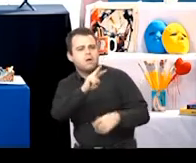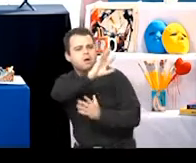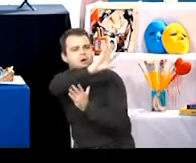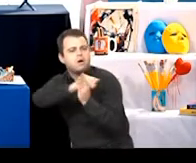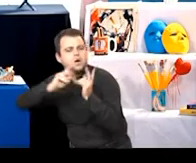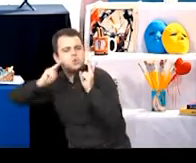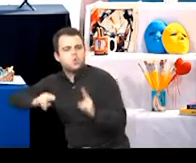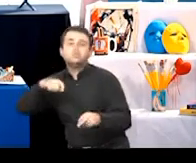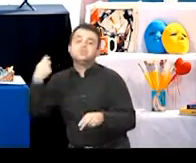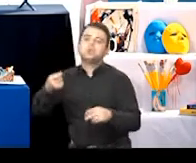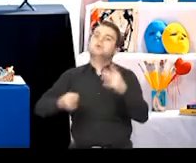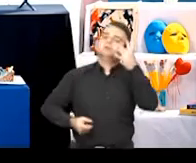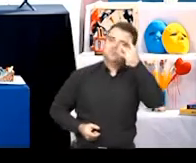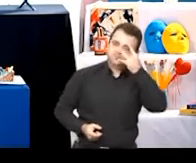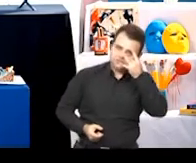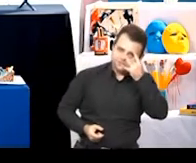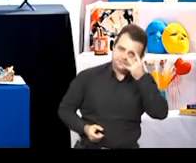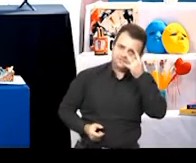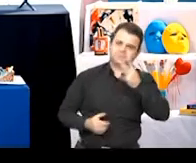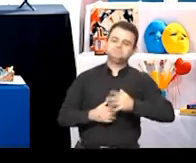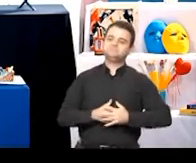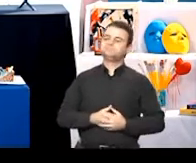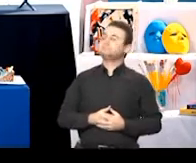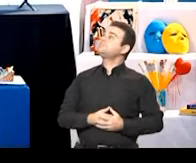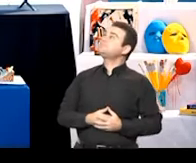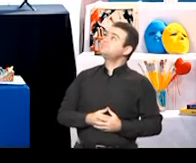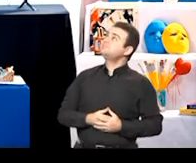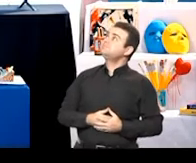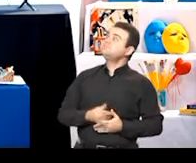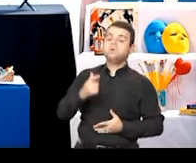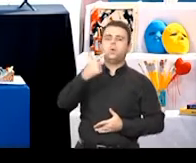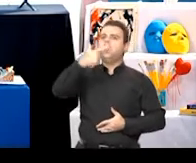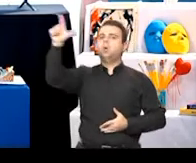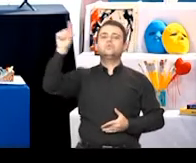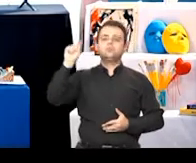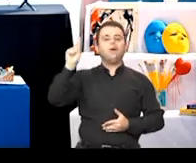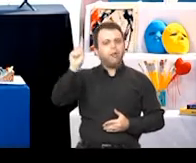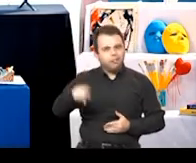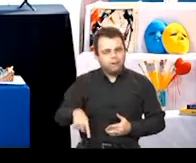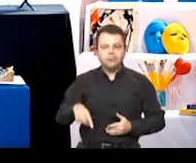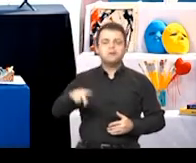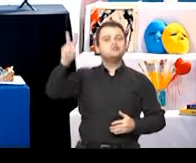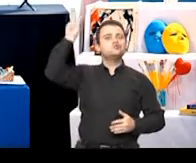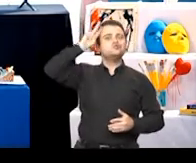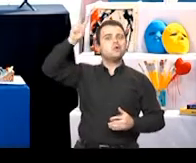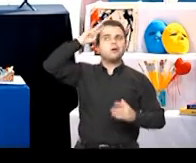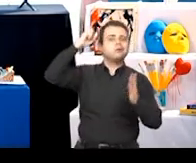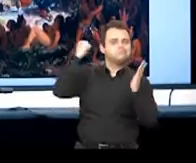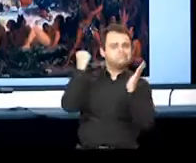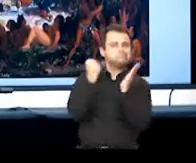figurativa. Aqui nós já temos o que chamamos em arte de uma cena